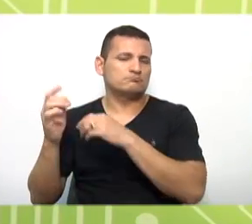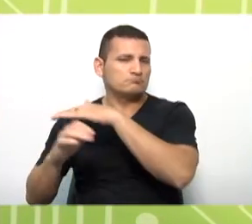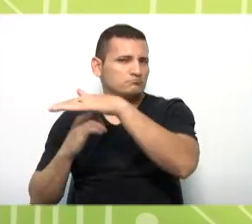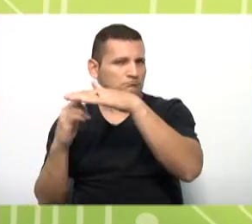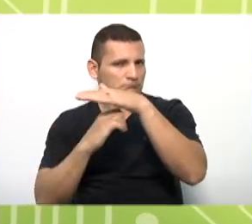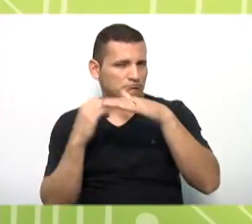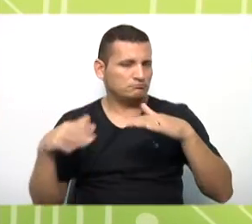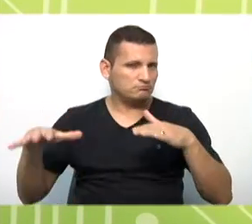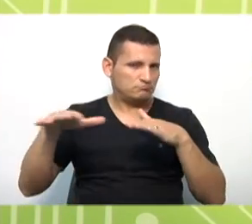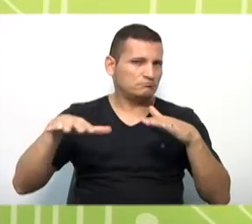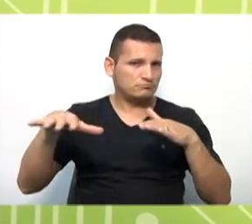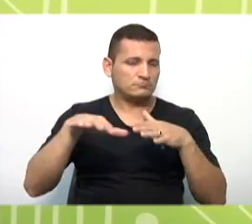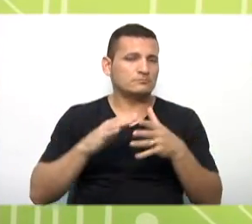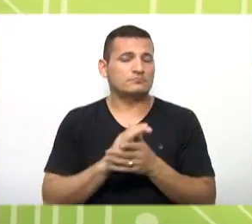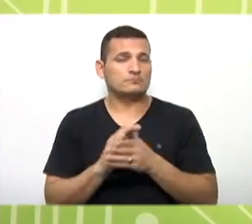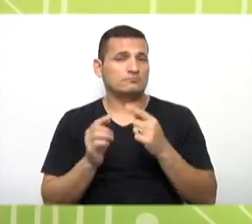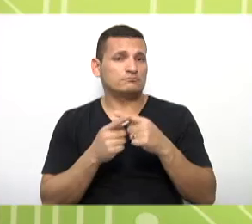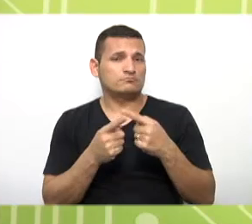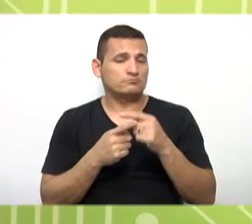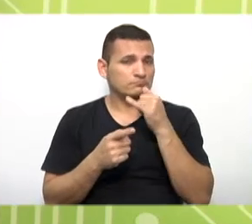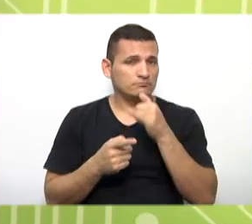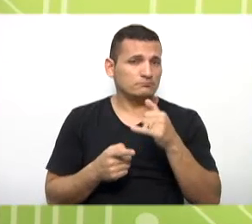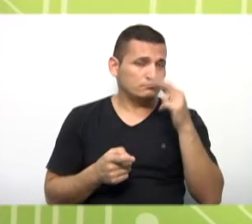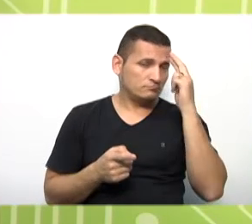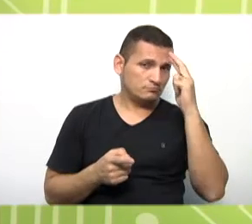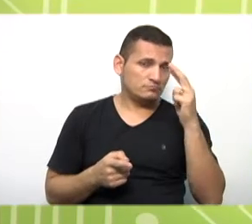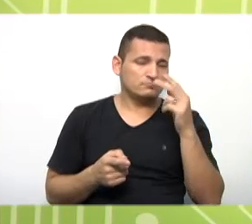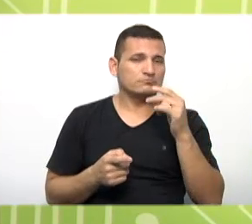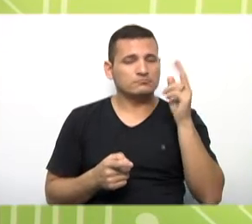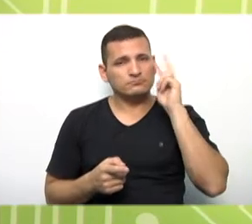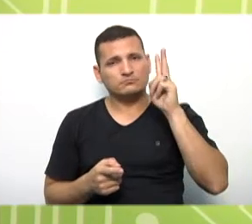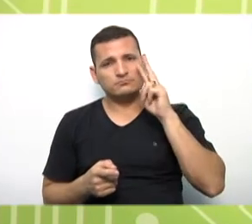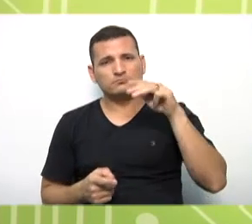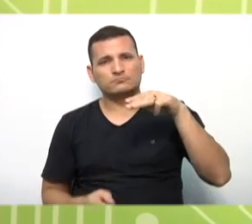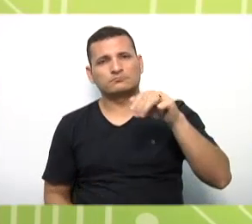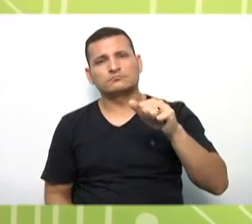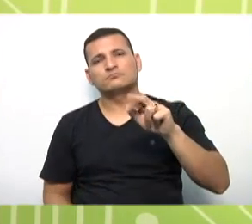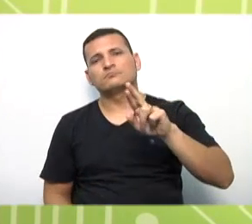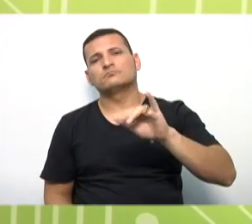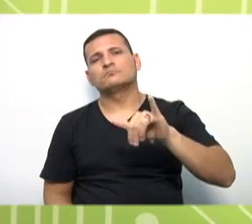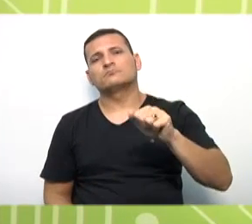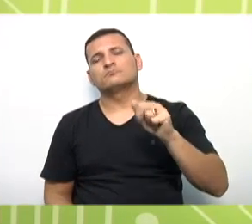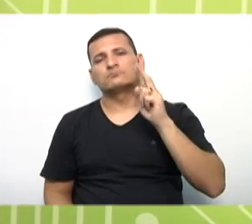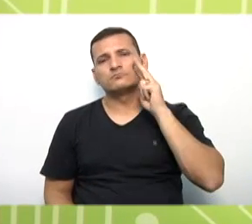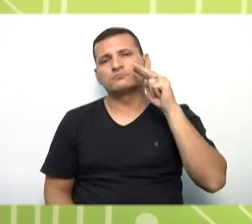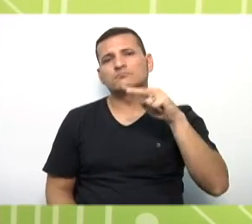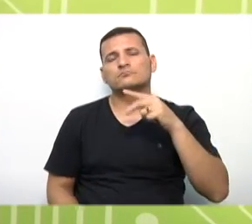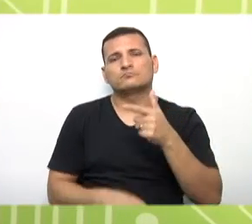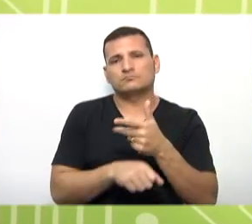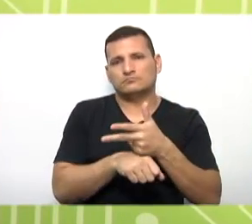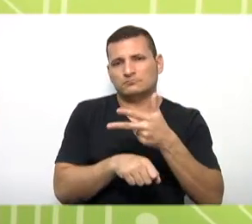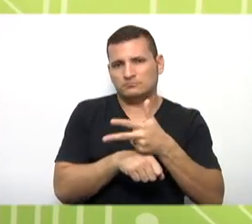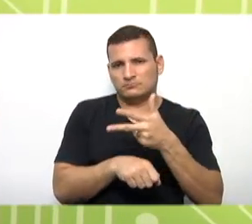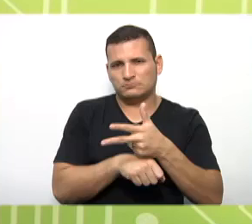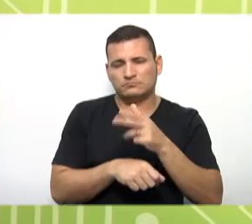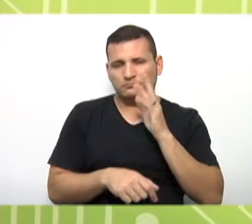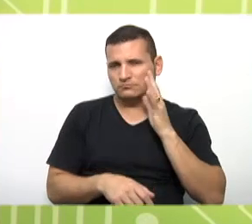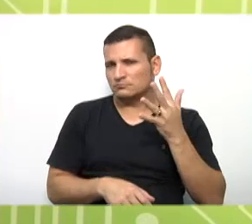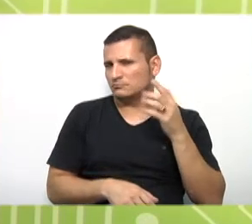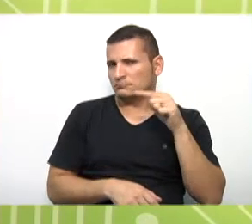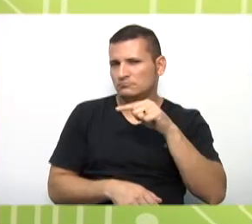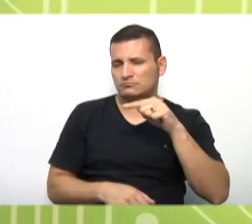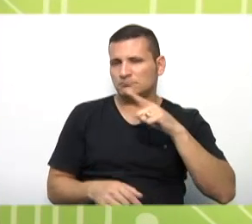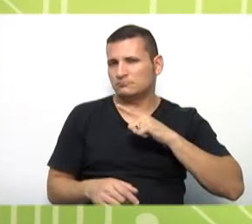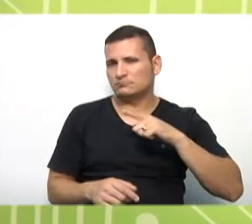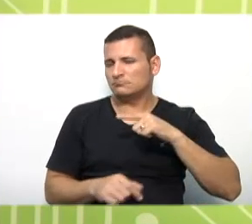porque quando o chefe, se a gente for lembrar lá no caso da Maria, que nós vimos no videozinho, será que ela estava